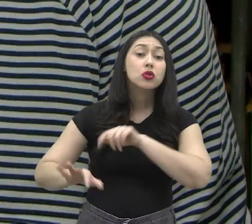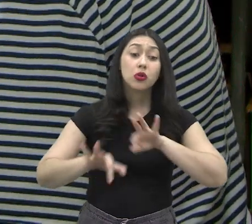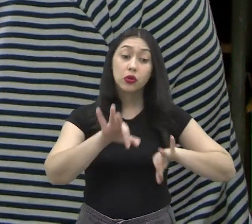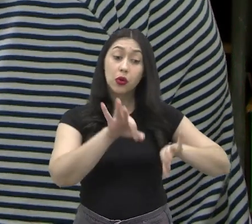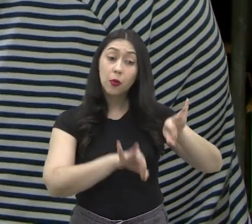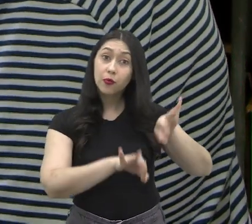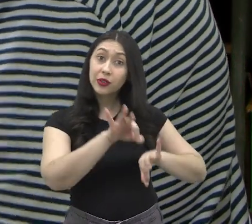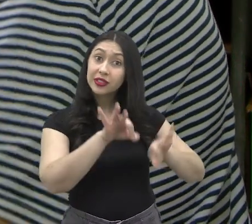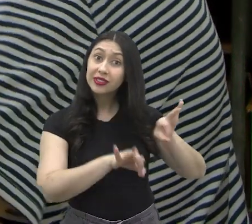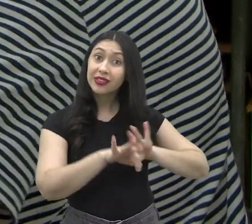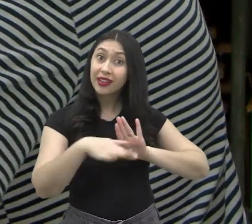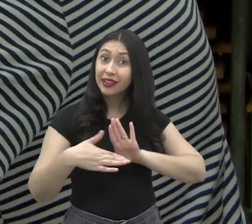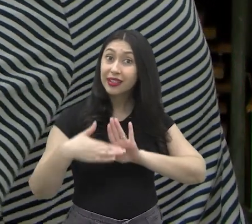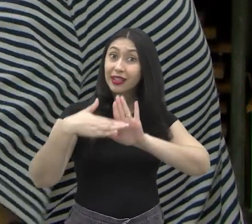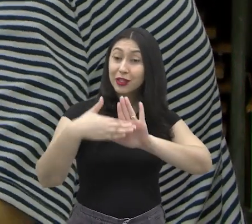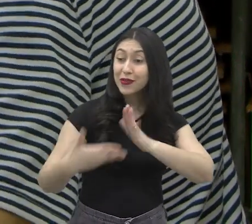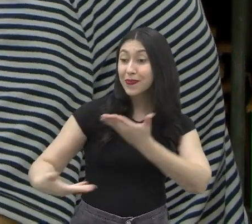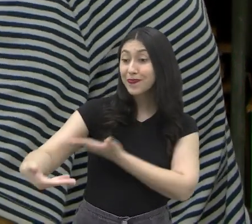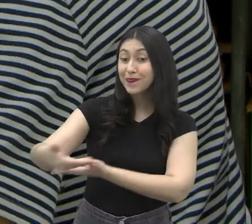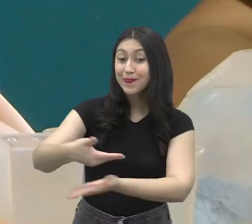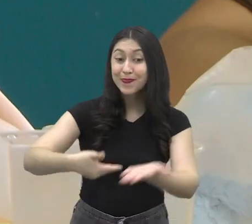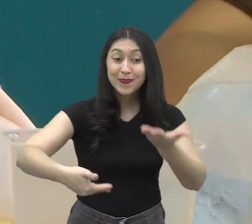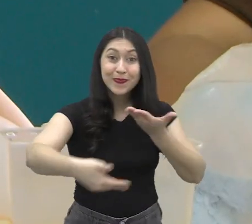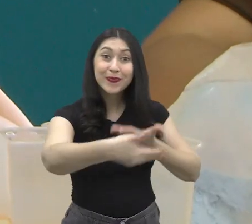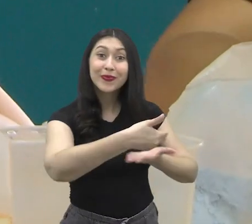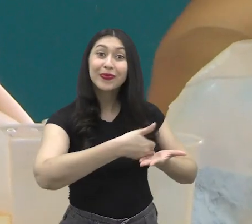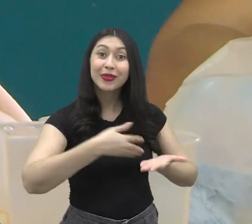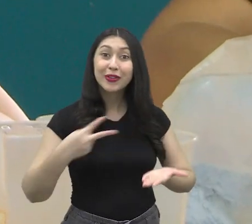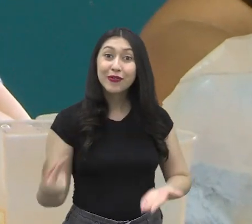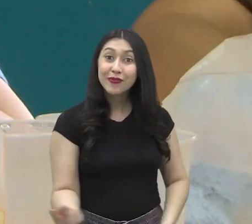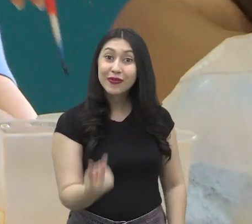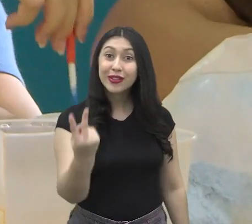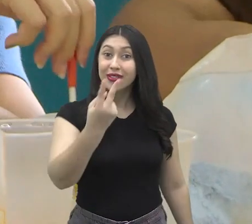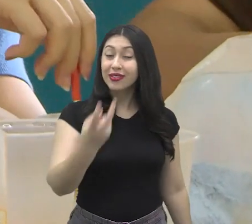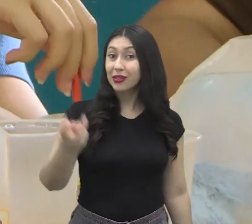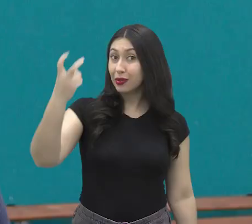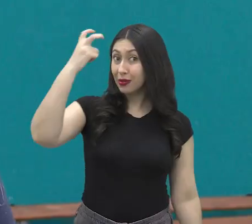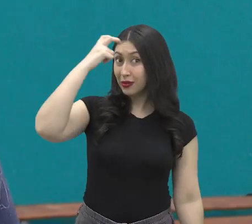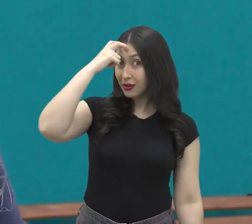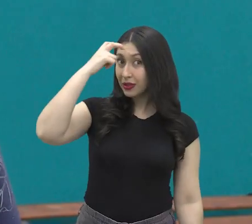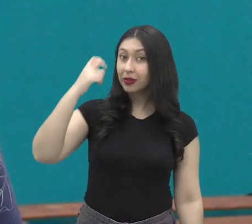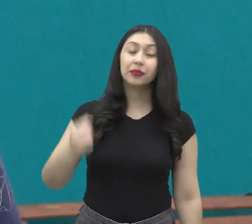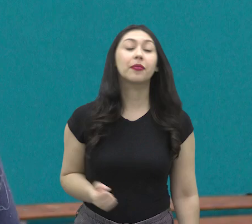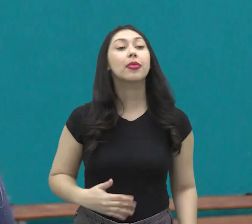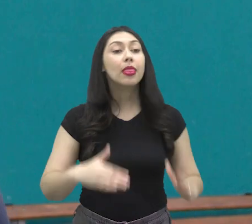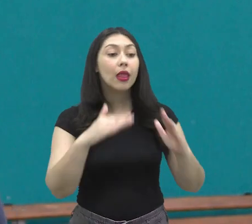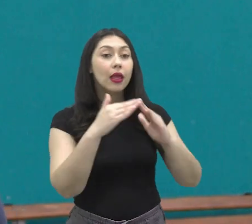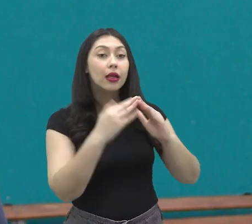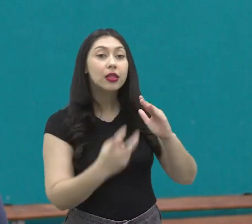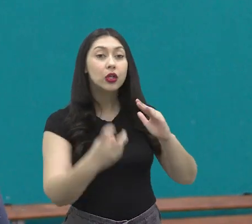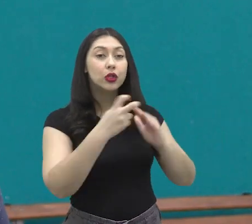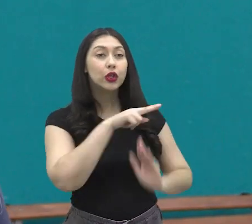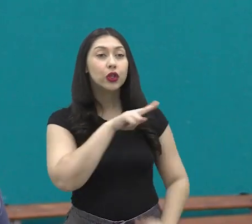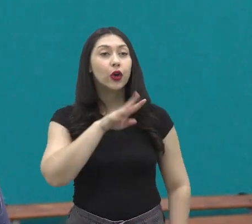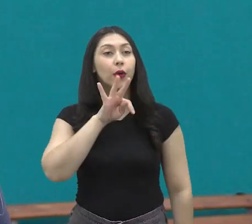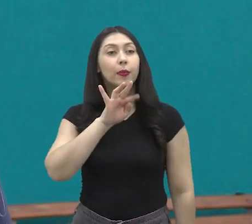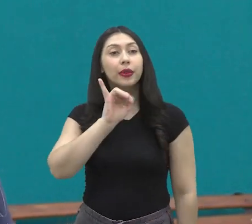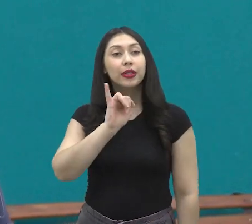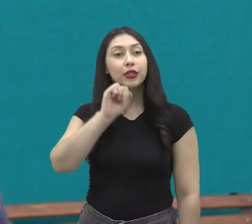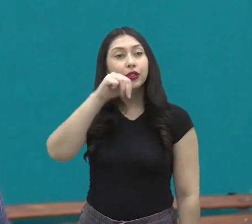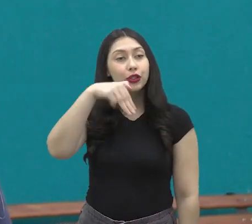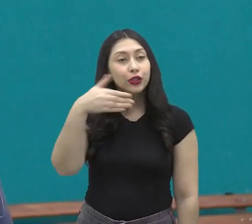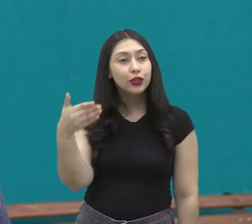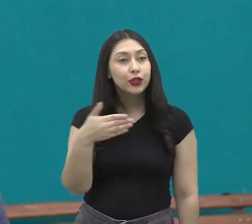e oficinas que promovem a socialização e a valorização da cultura. A Casa de Cultura Tim Lopes é uma